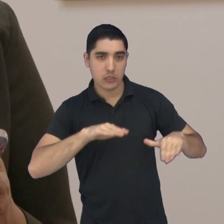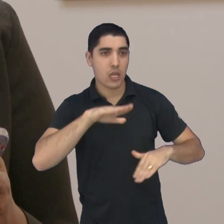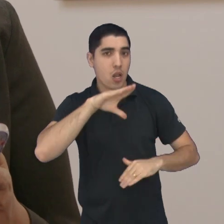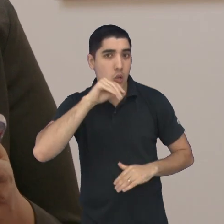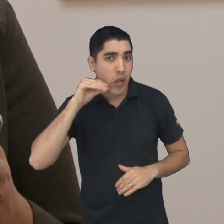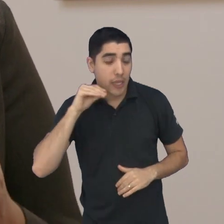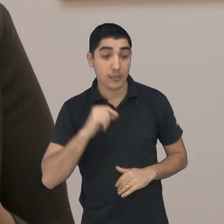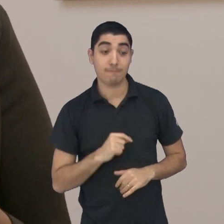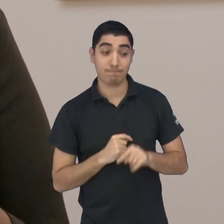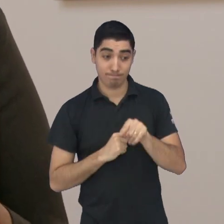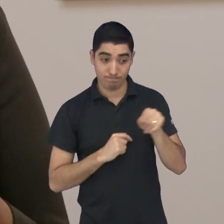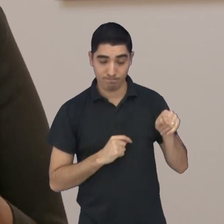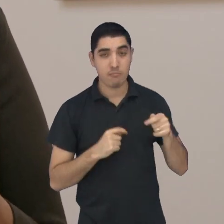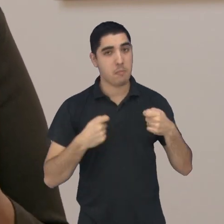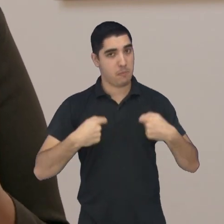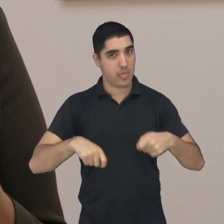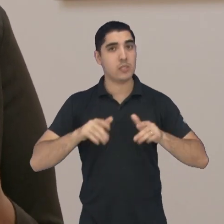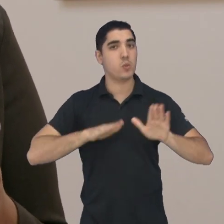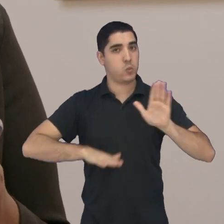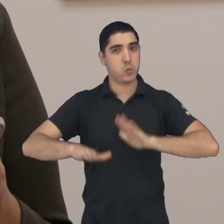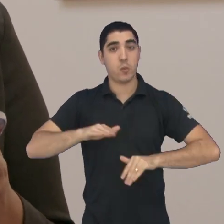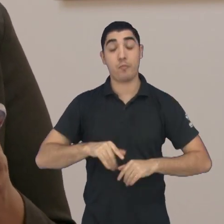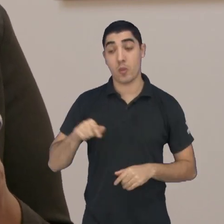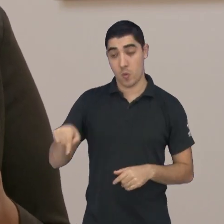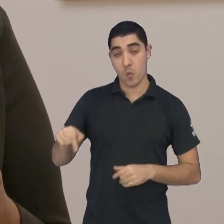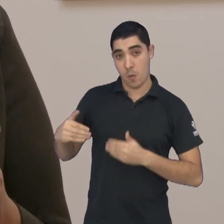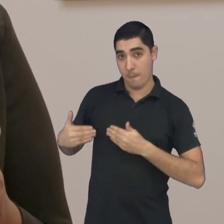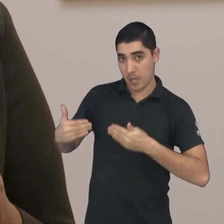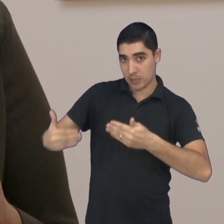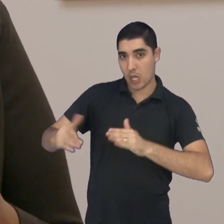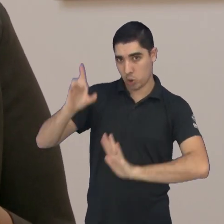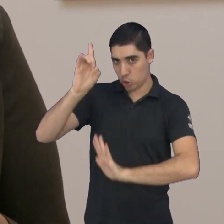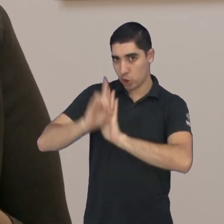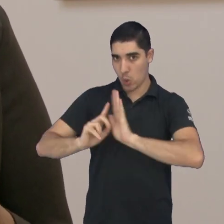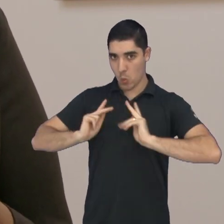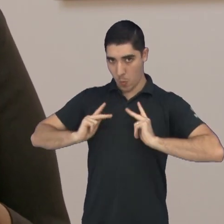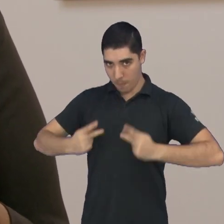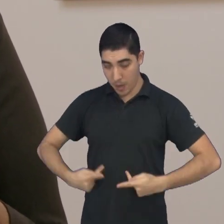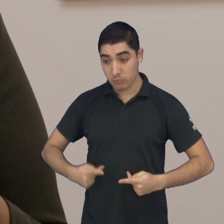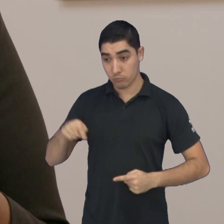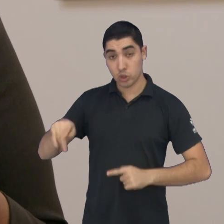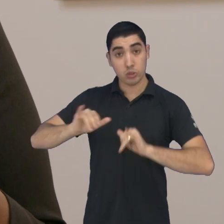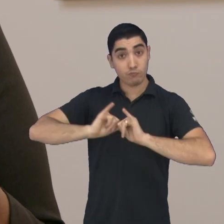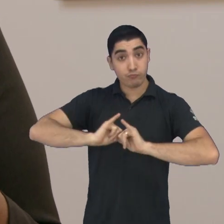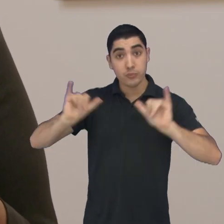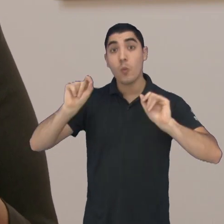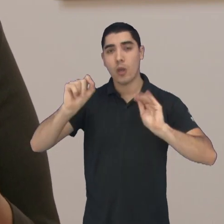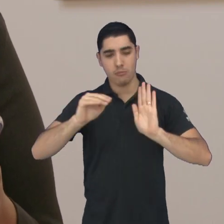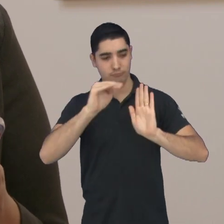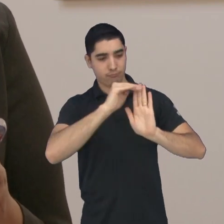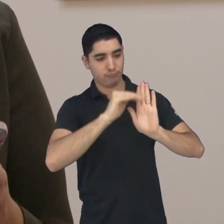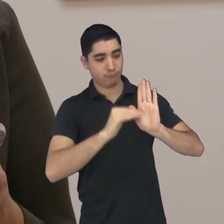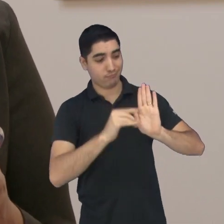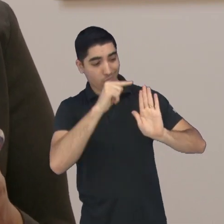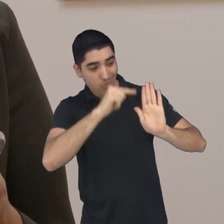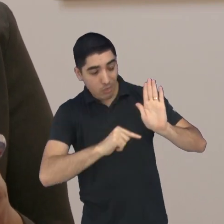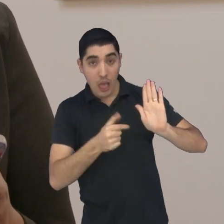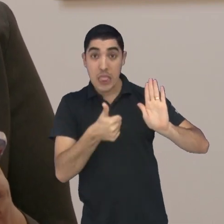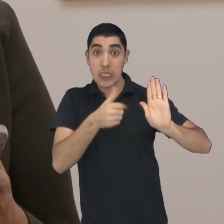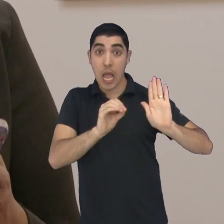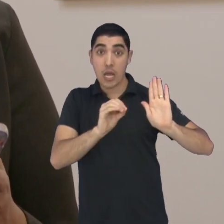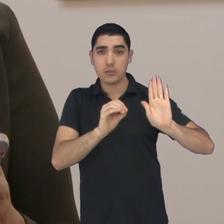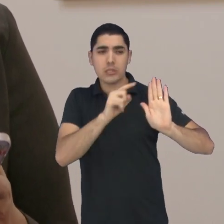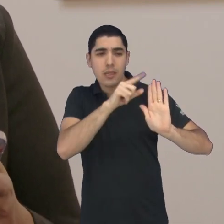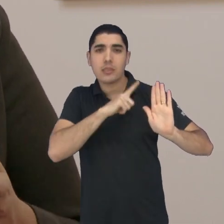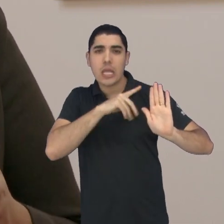necessário muitos cuidados. O Ministério dos Direitos Humanos divulgou uma lista com pelo menos 10 itens que falam sobre